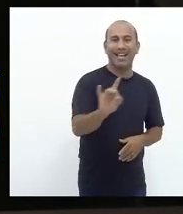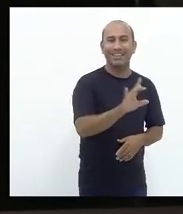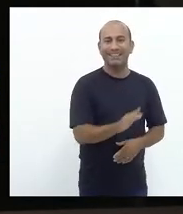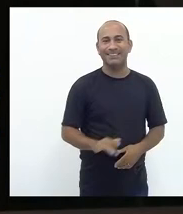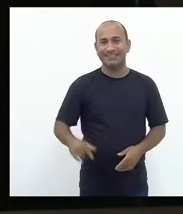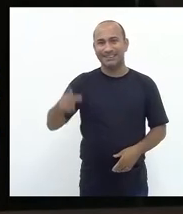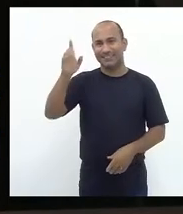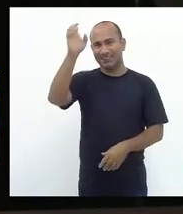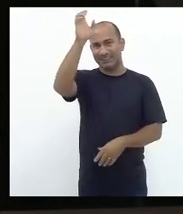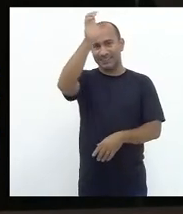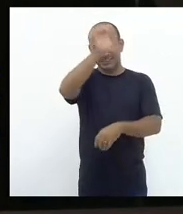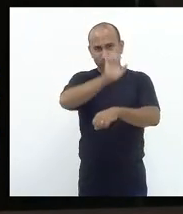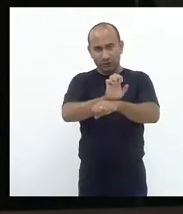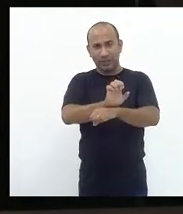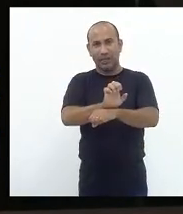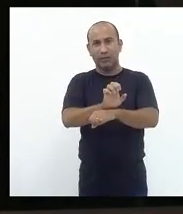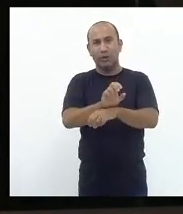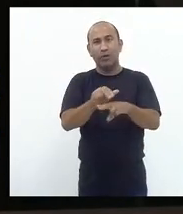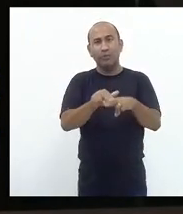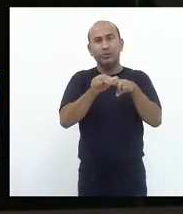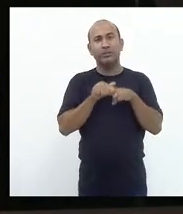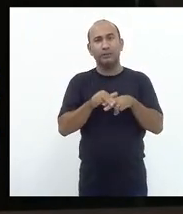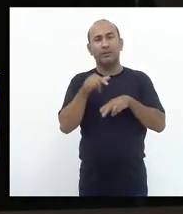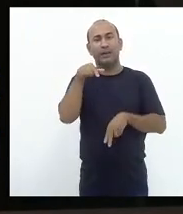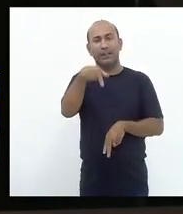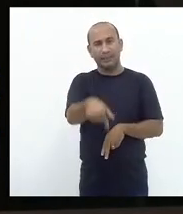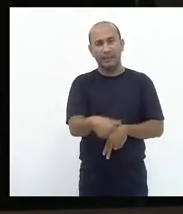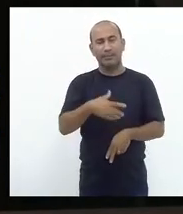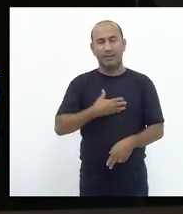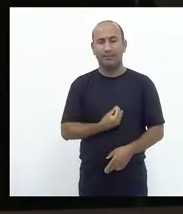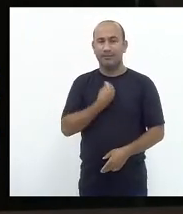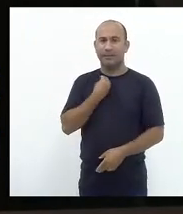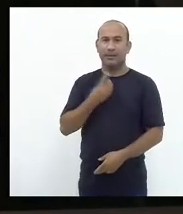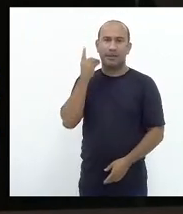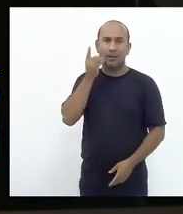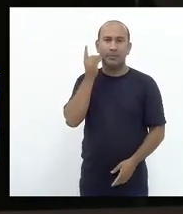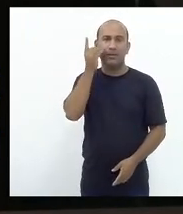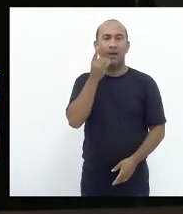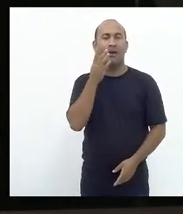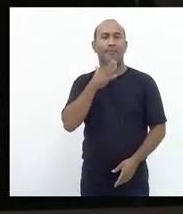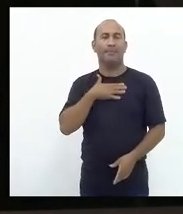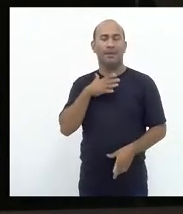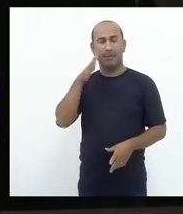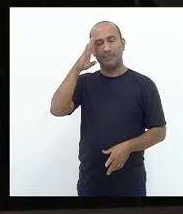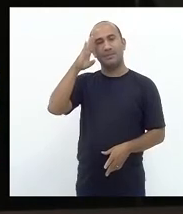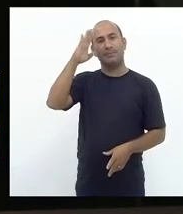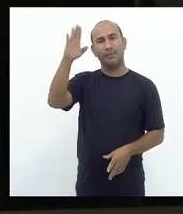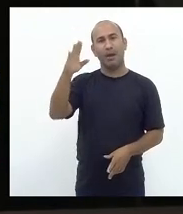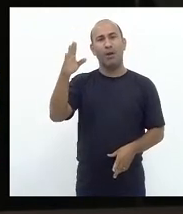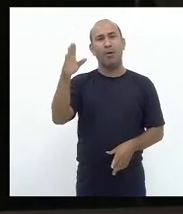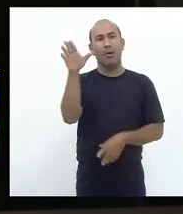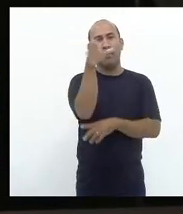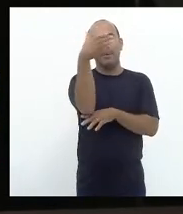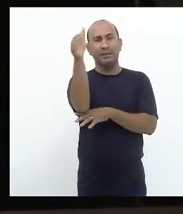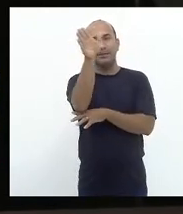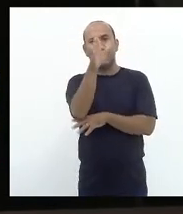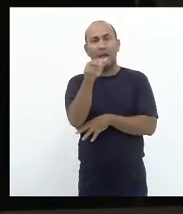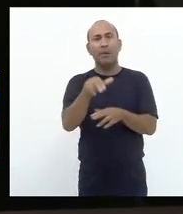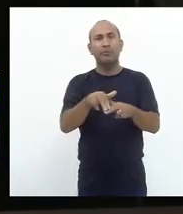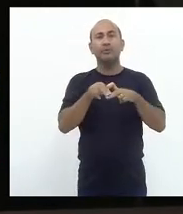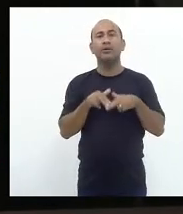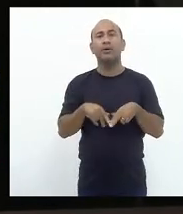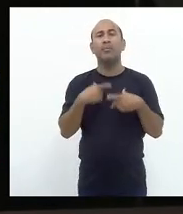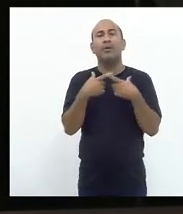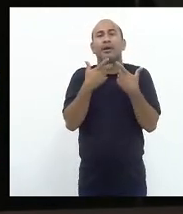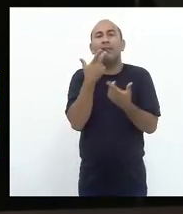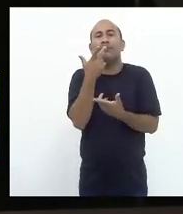Estado. Enquanto estiver como parlamentar, será uma das minhas principais bandeiras. E por que não dizer que a